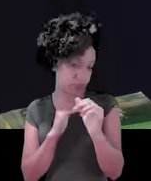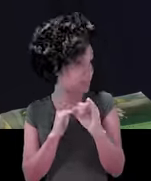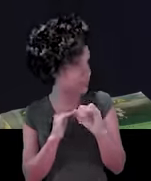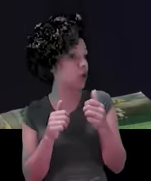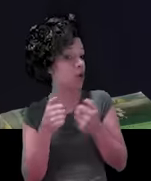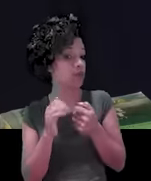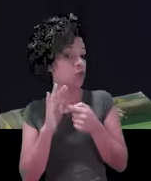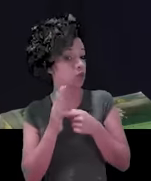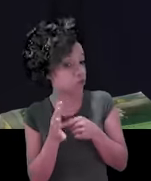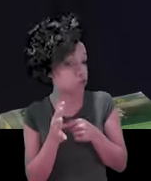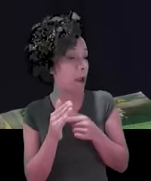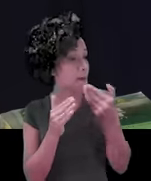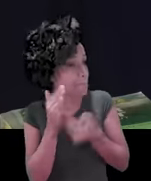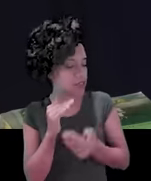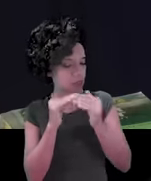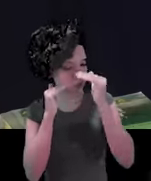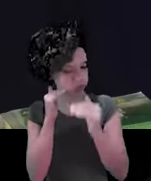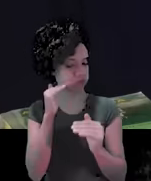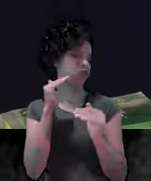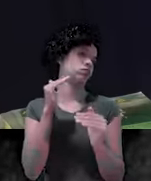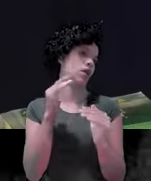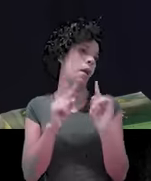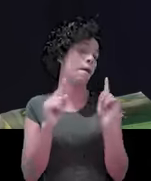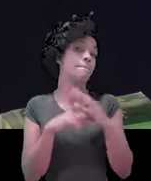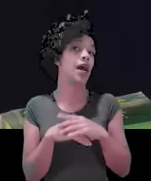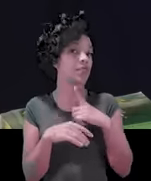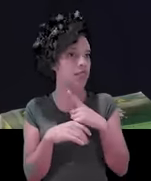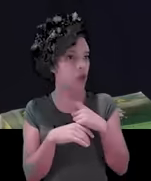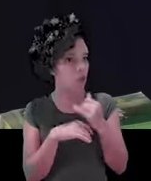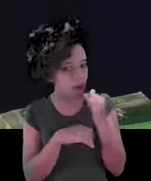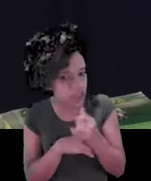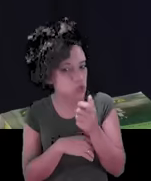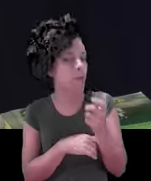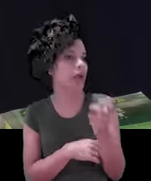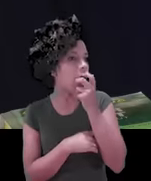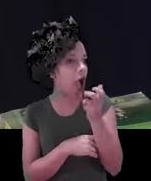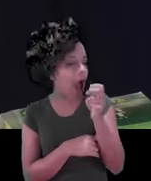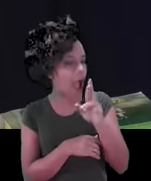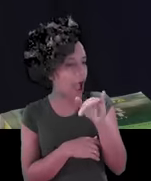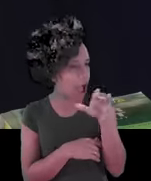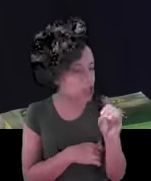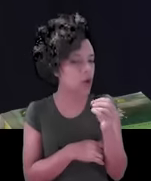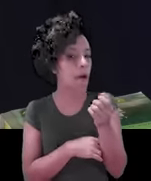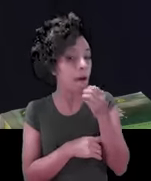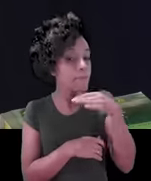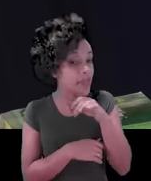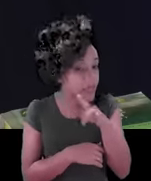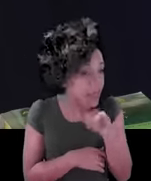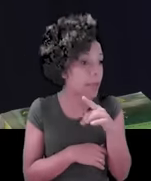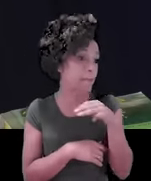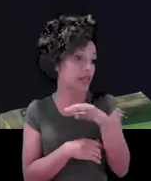ligasse eu vi eu não tava perdendo muito altitude a partir daí pegar o comunicar que a gente ama então pegar o rádio mayday mayday mayday